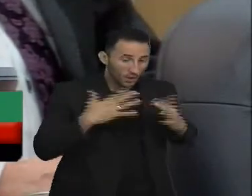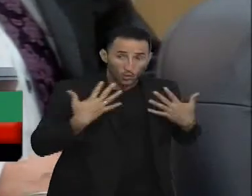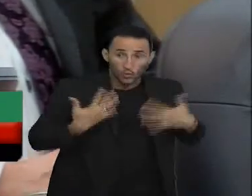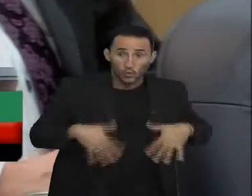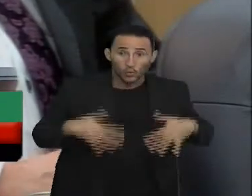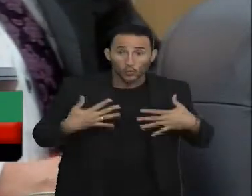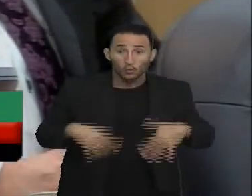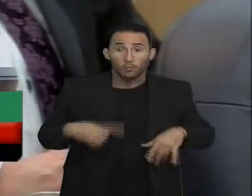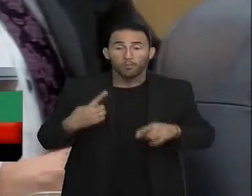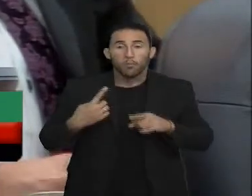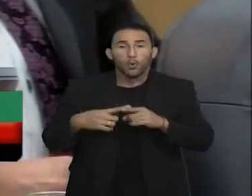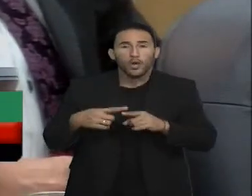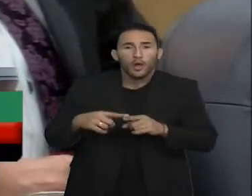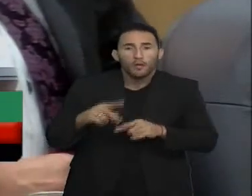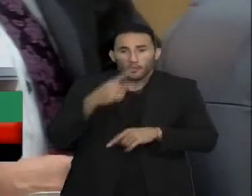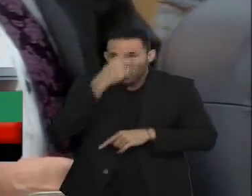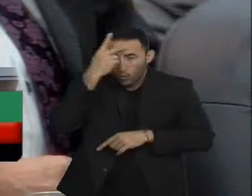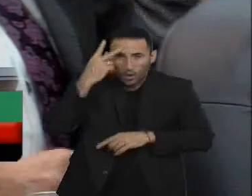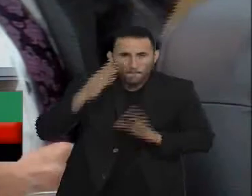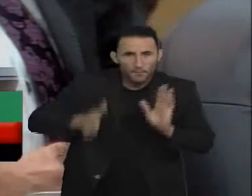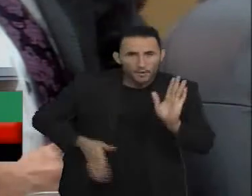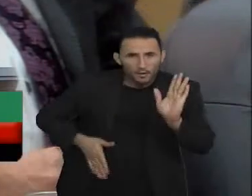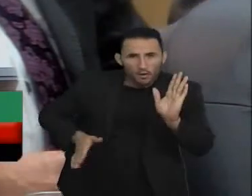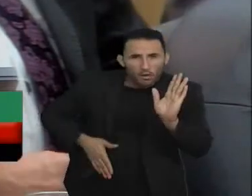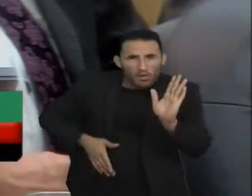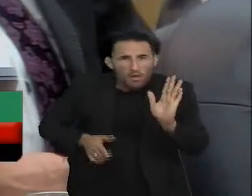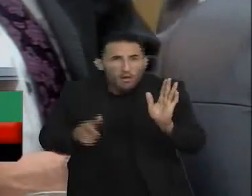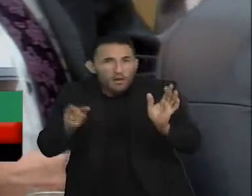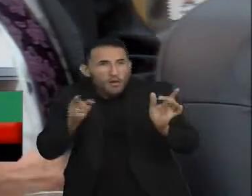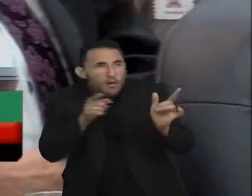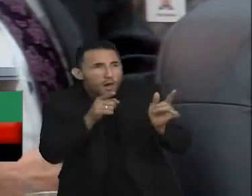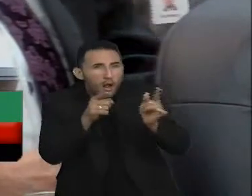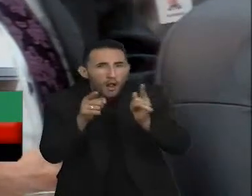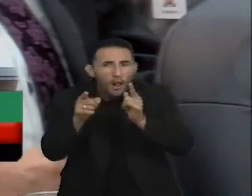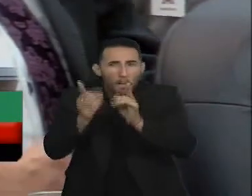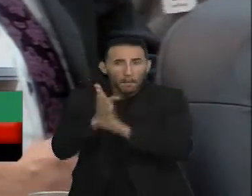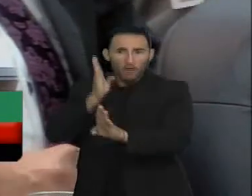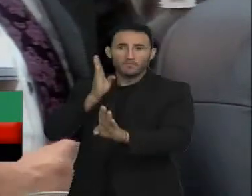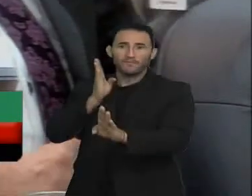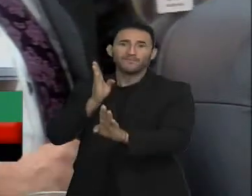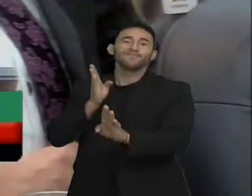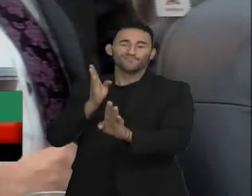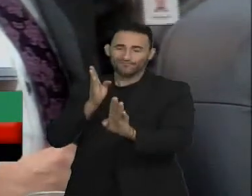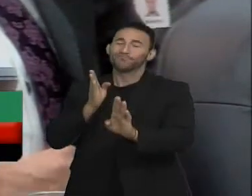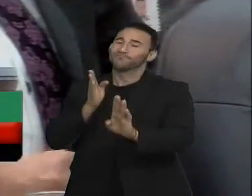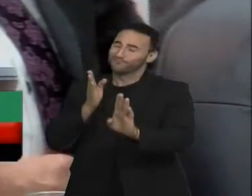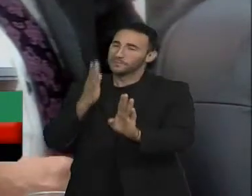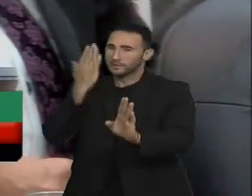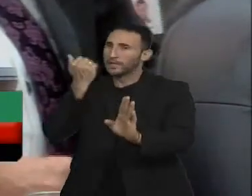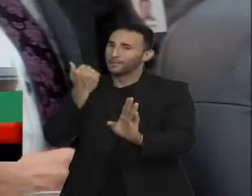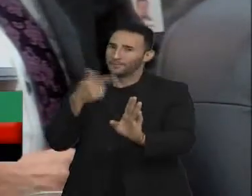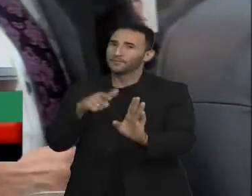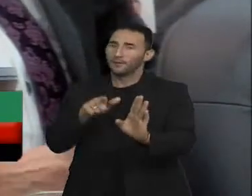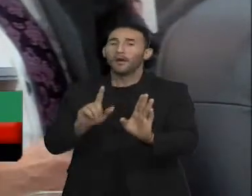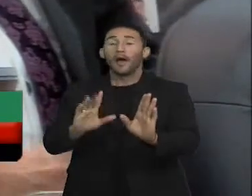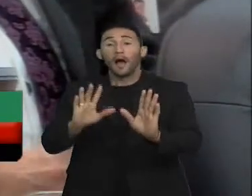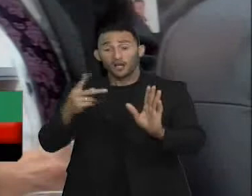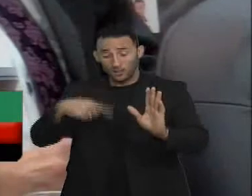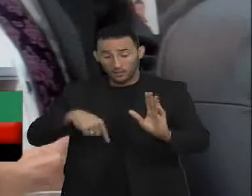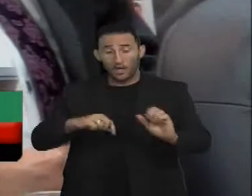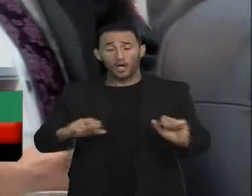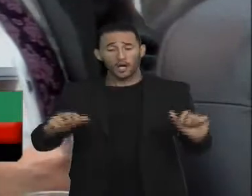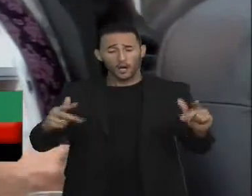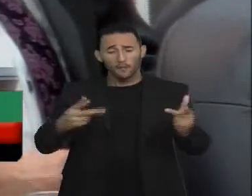casa, porque a criminalidade não quer perdoar um guarda civil. E aqui, essa casa sempre